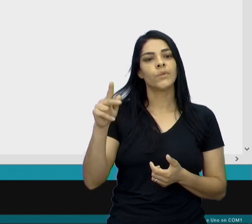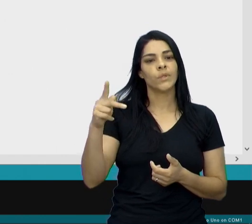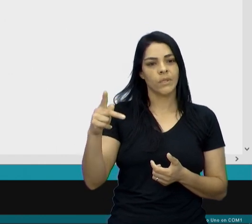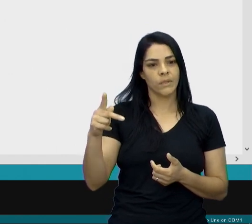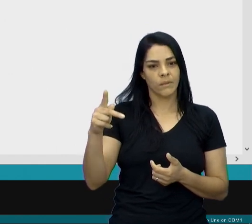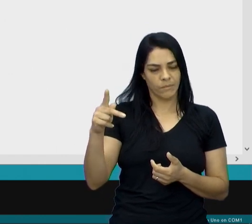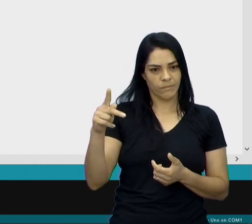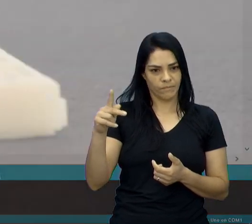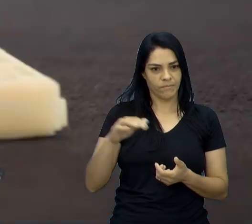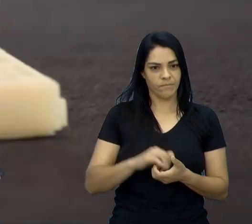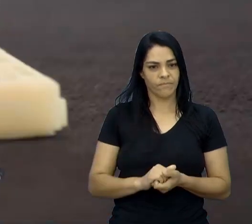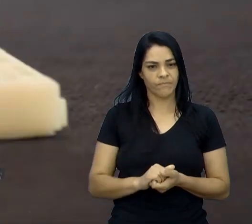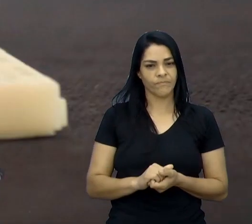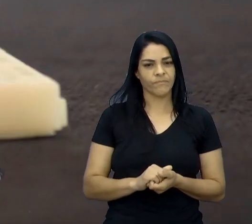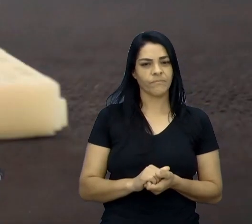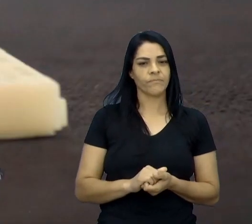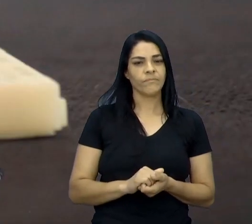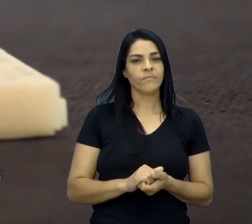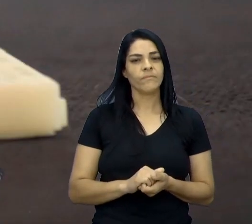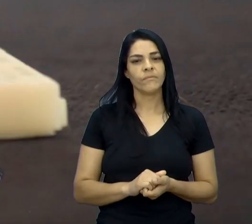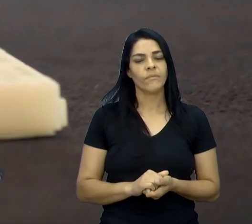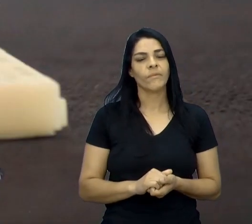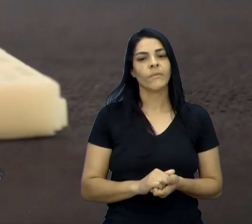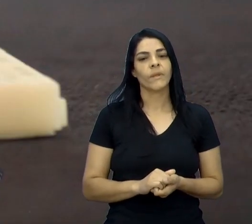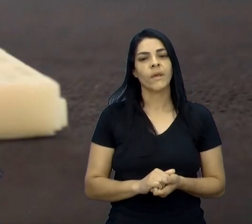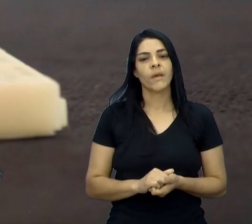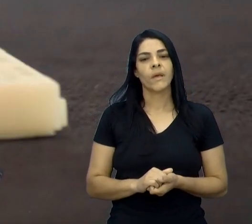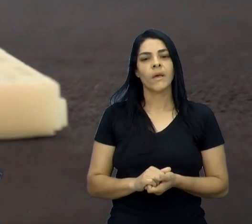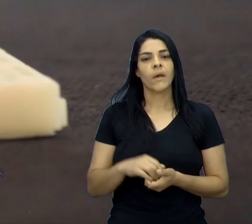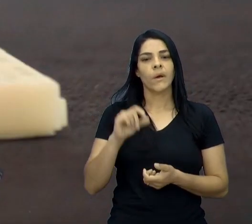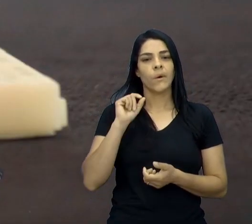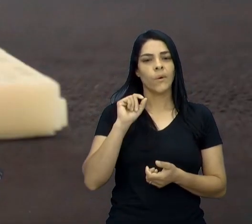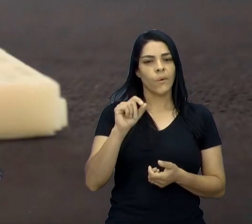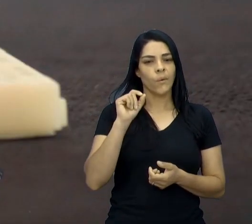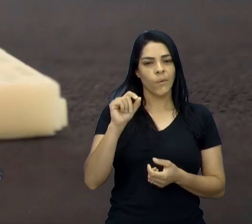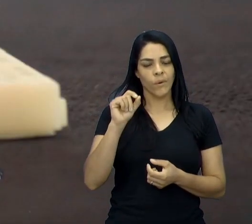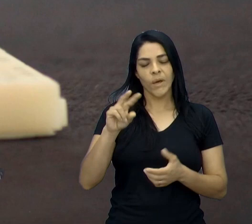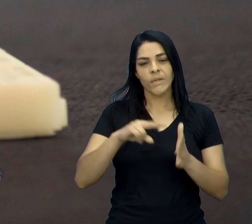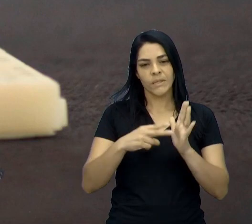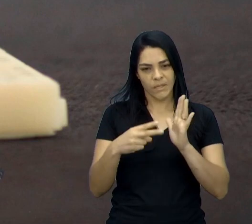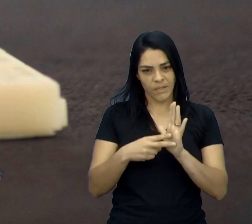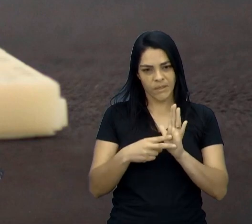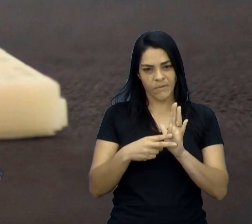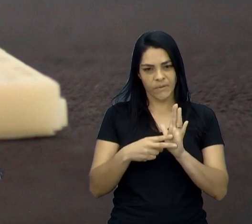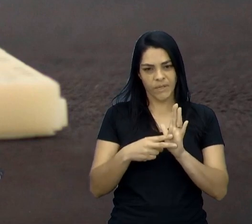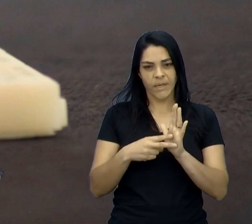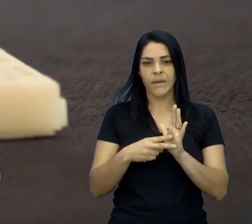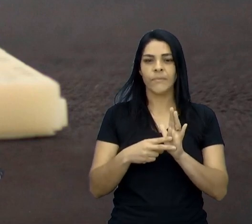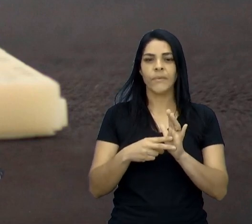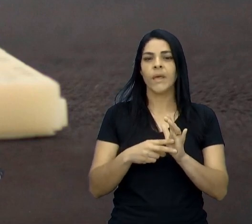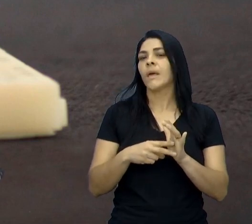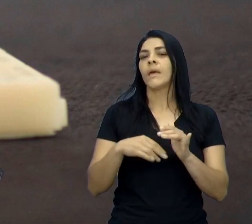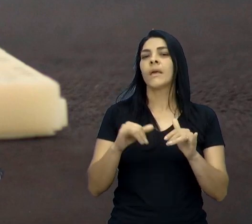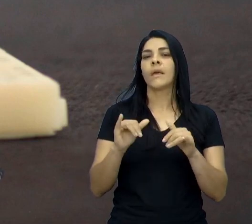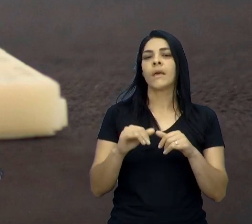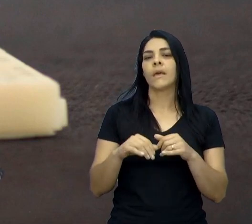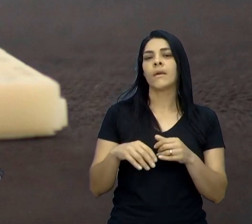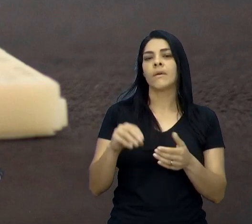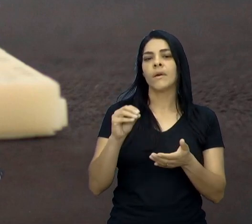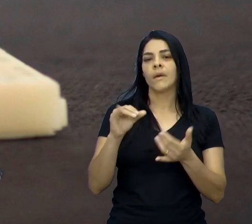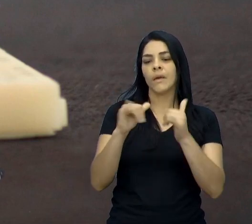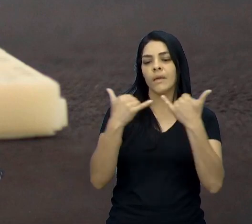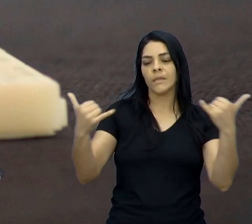é o output? O output é o comando que o Arduino vai mandar para fora. É a energia que ele